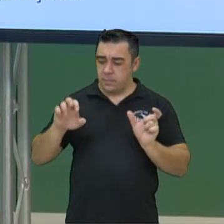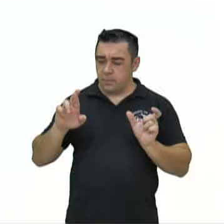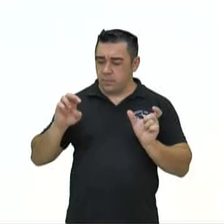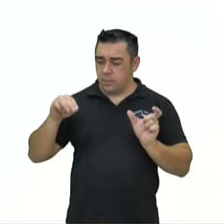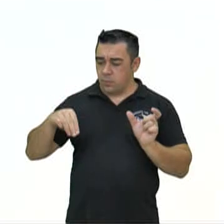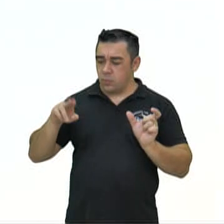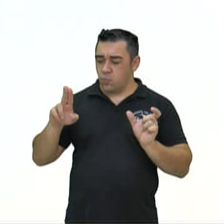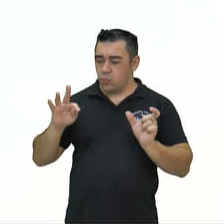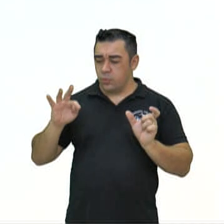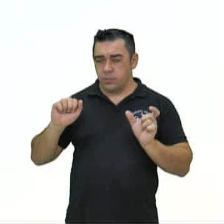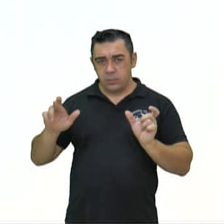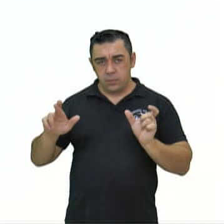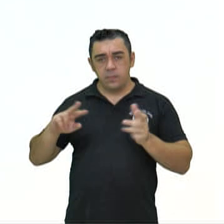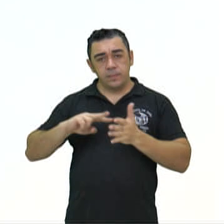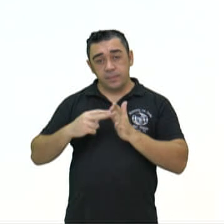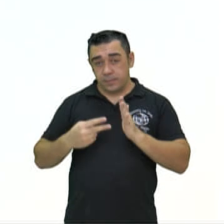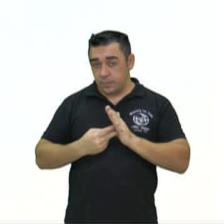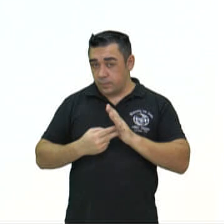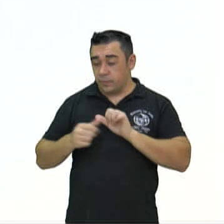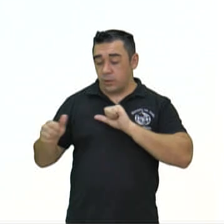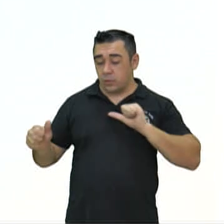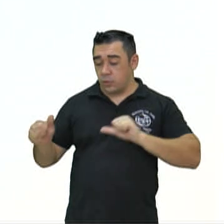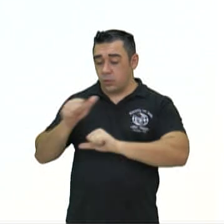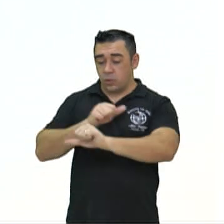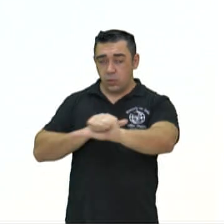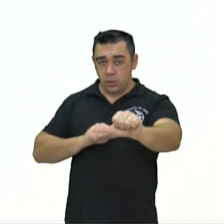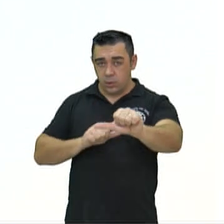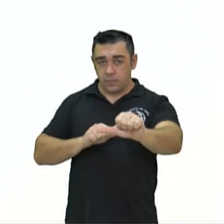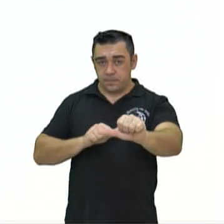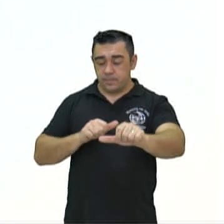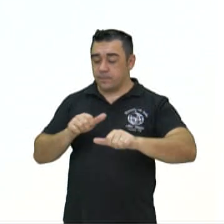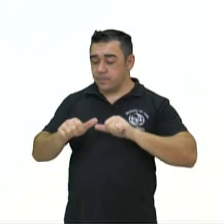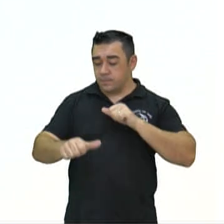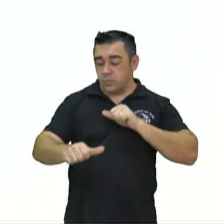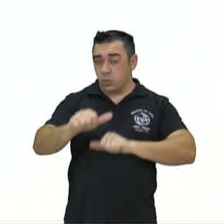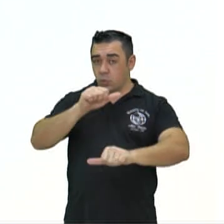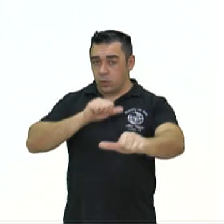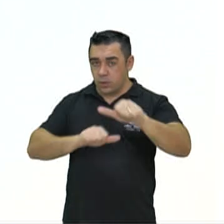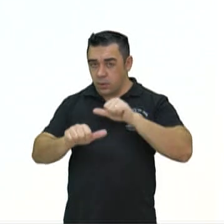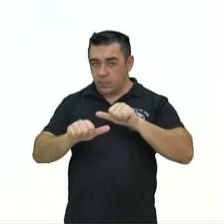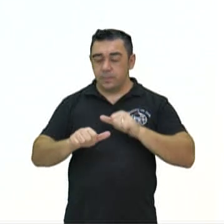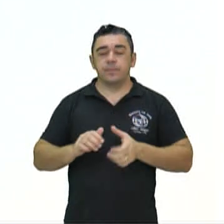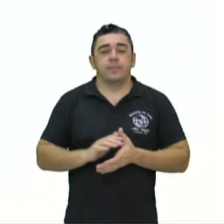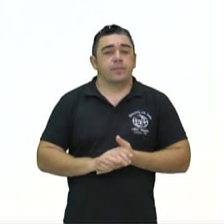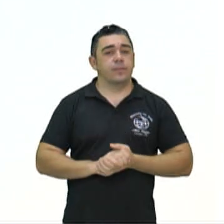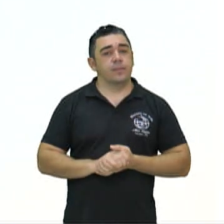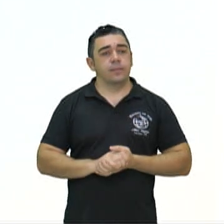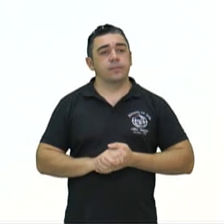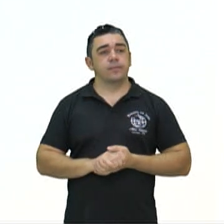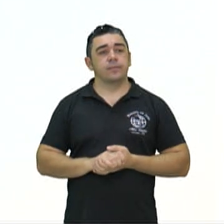a mesma coisa que trocar, ou trocar de ordem ou trocar de posição.